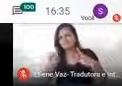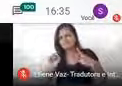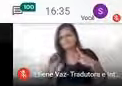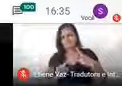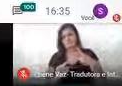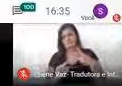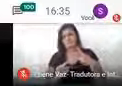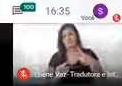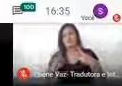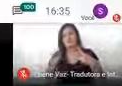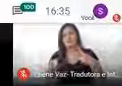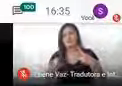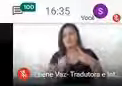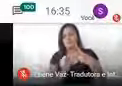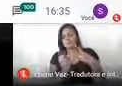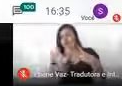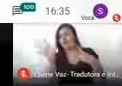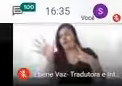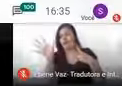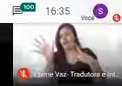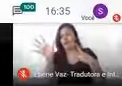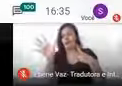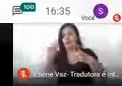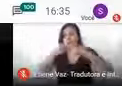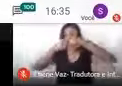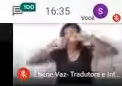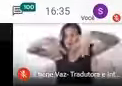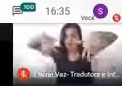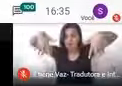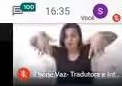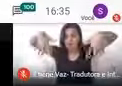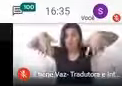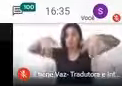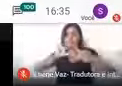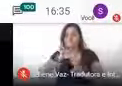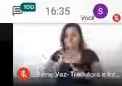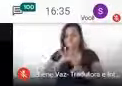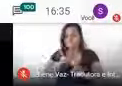envolvida no que se diz respeito à variação linguística.